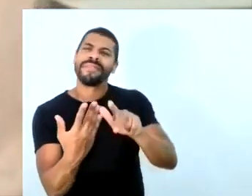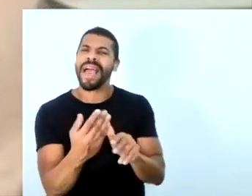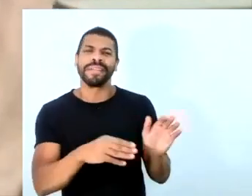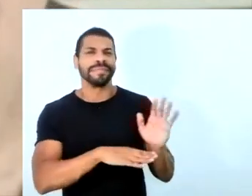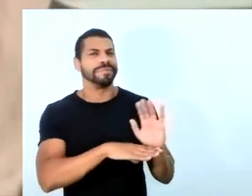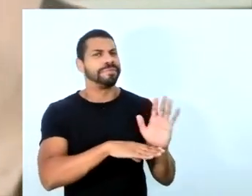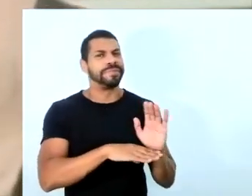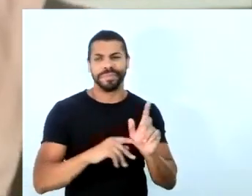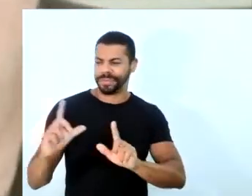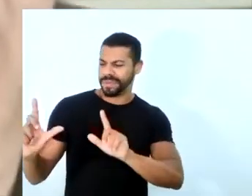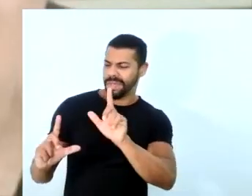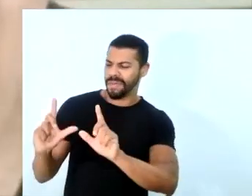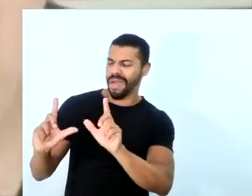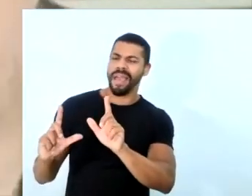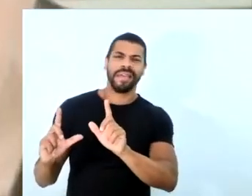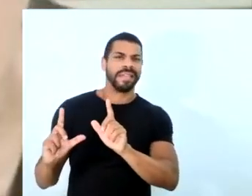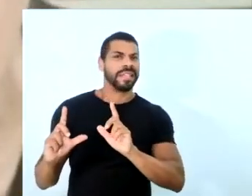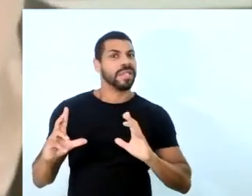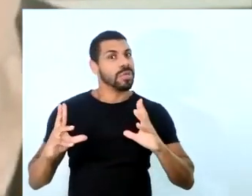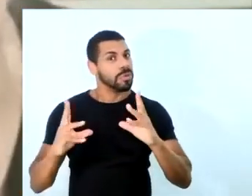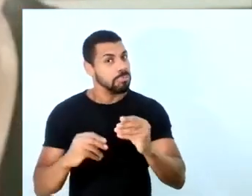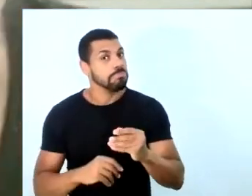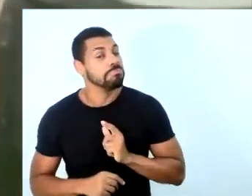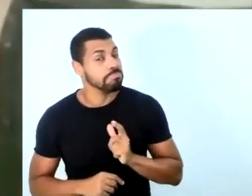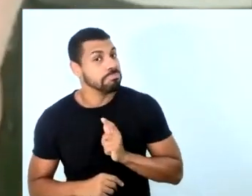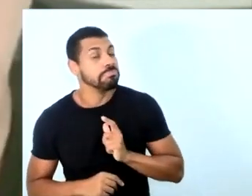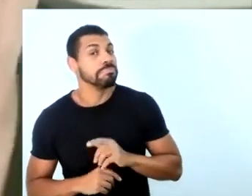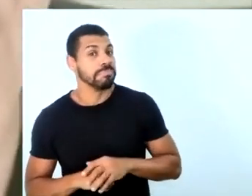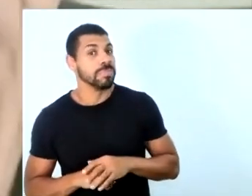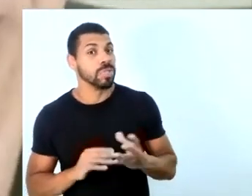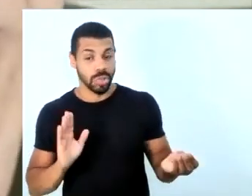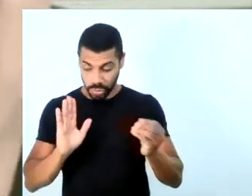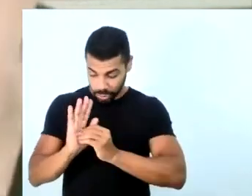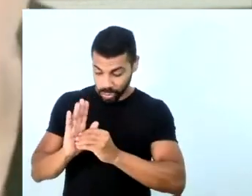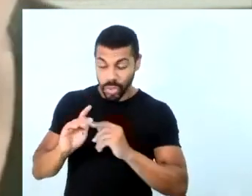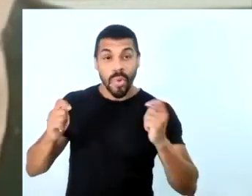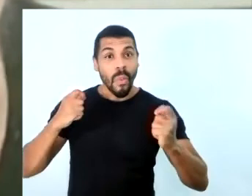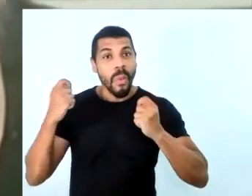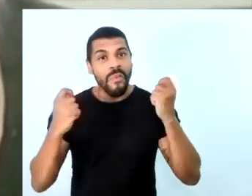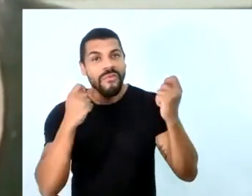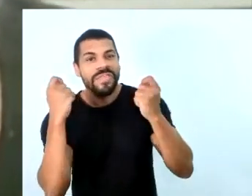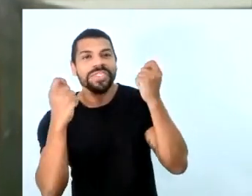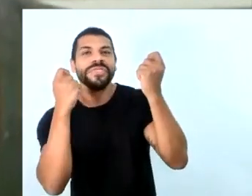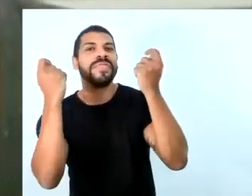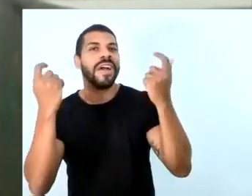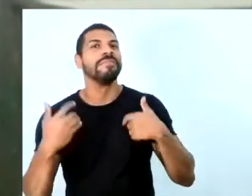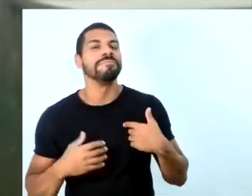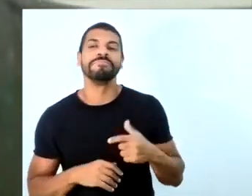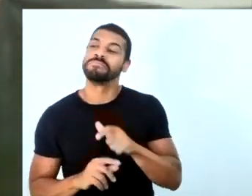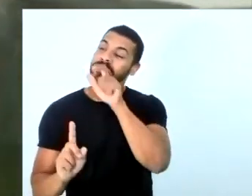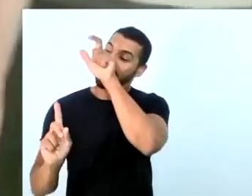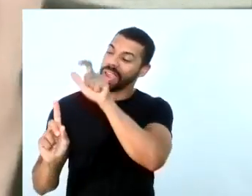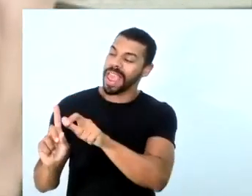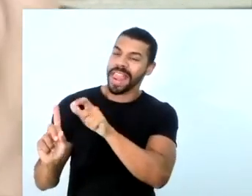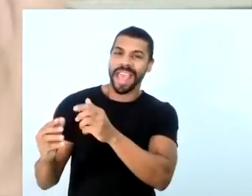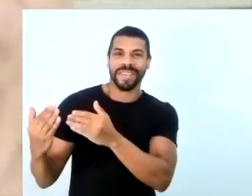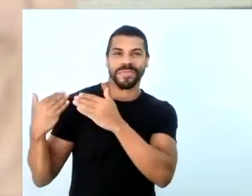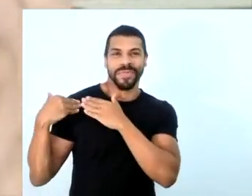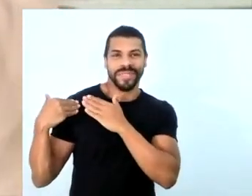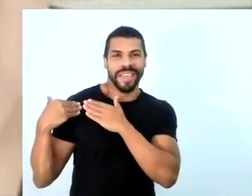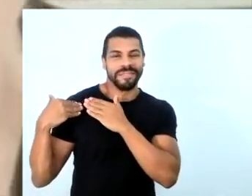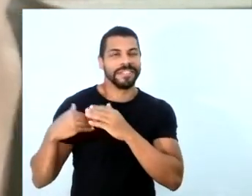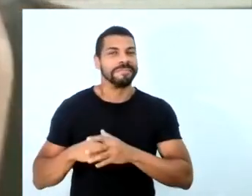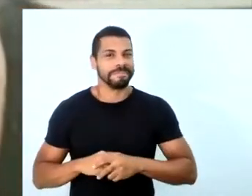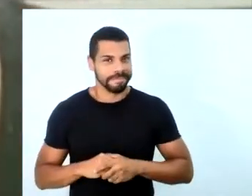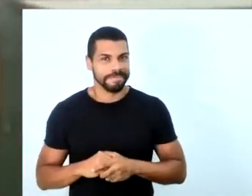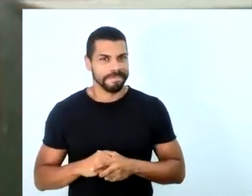para grandes filmes, séries, enfim, trabalhos que tinham até passado pelo Inédit, o festival que a gente produz, e que eu não sabia que ela era a